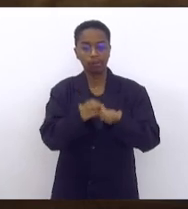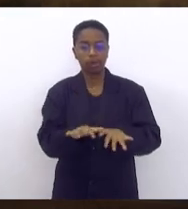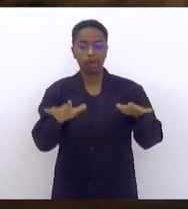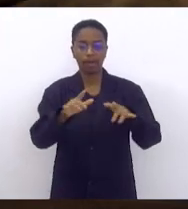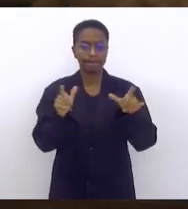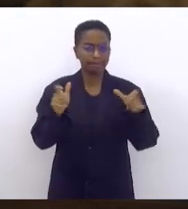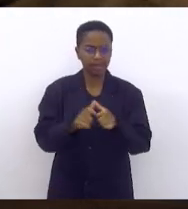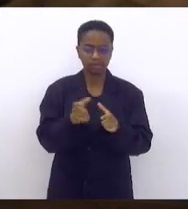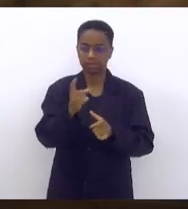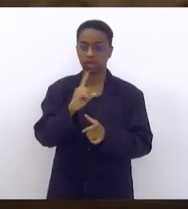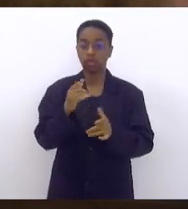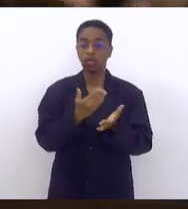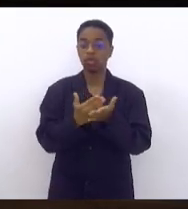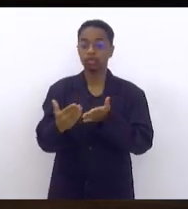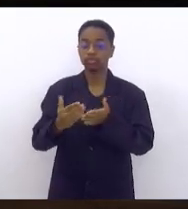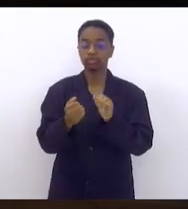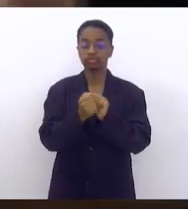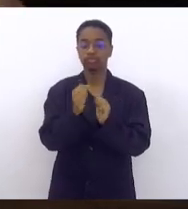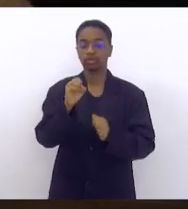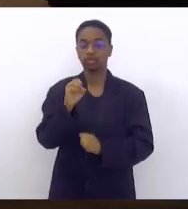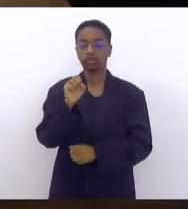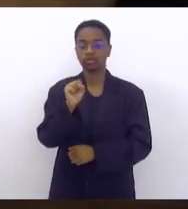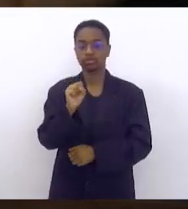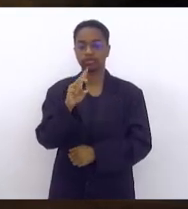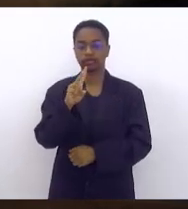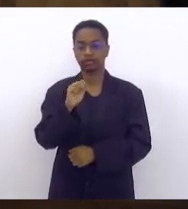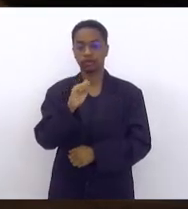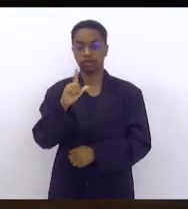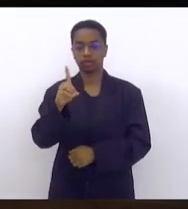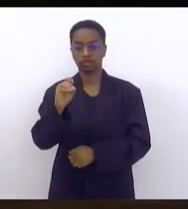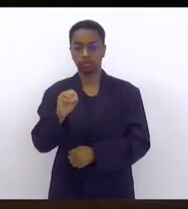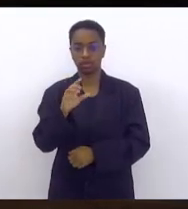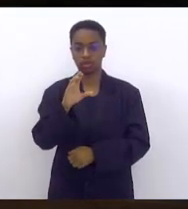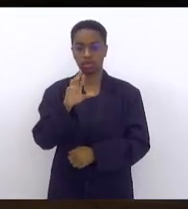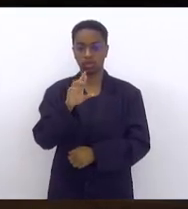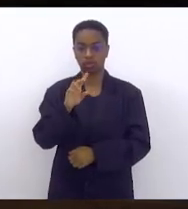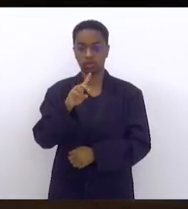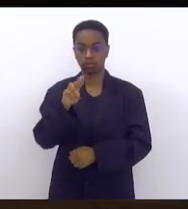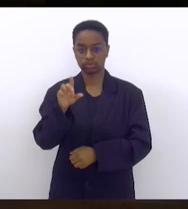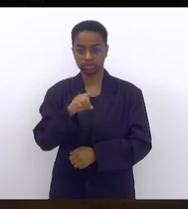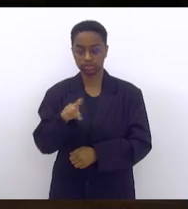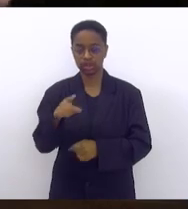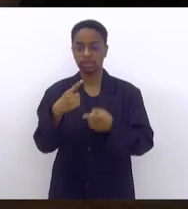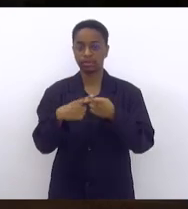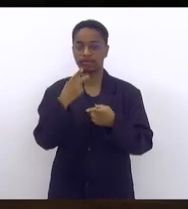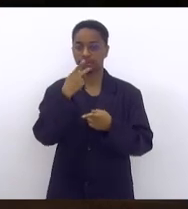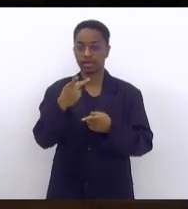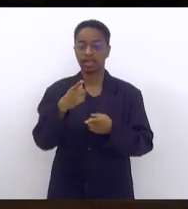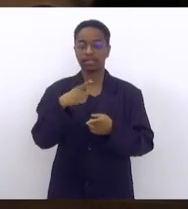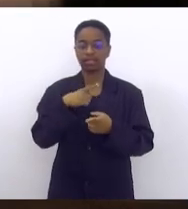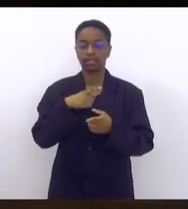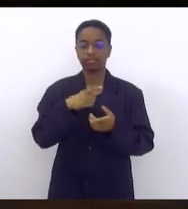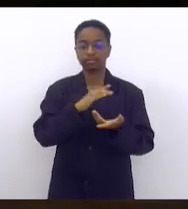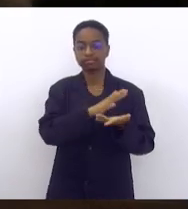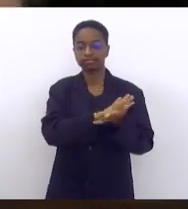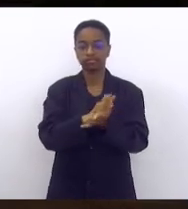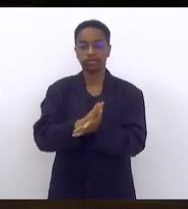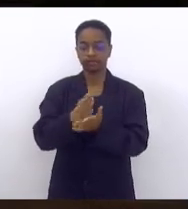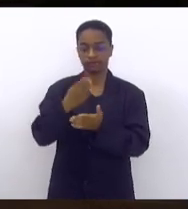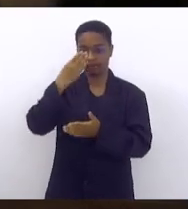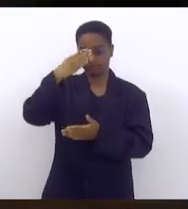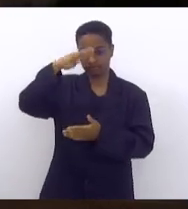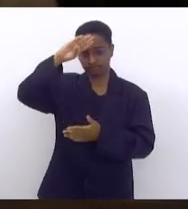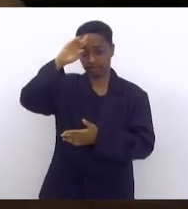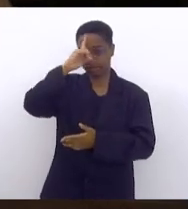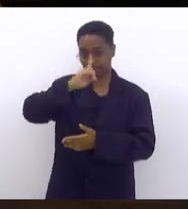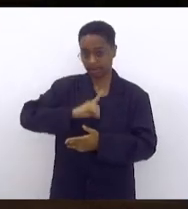começou com o Oswaldo Cruz, né? Há mais de 100 anos, quando o Oswaldo Cruz diz: olha, para combater a febre amarela, é homem na rua, entrando de casa em